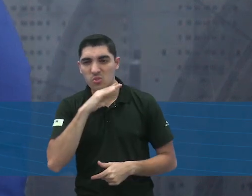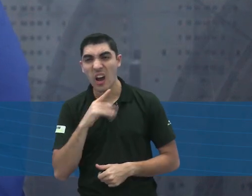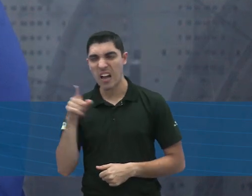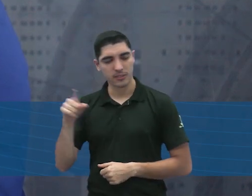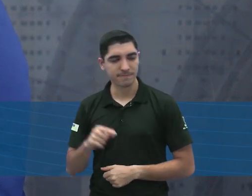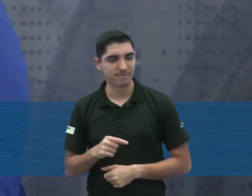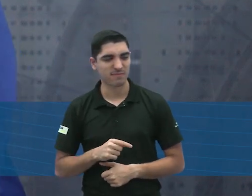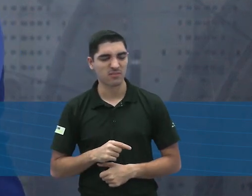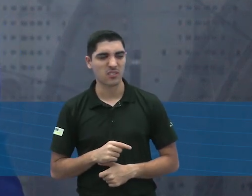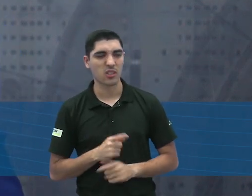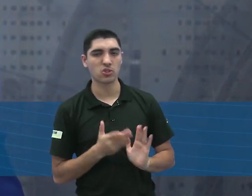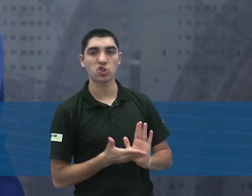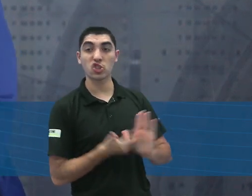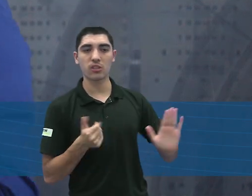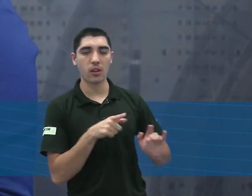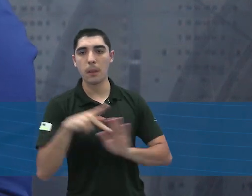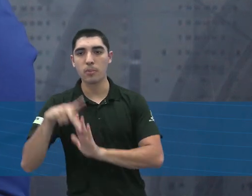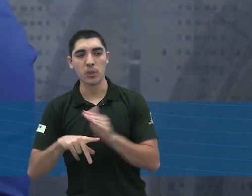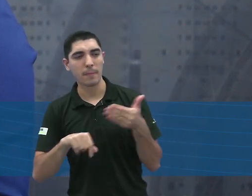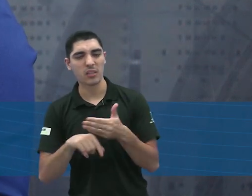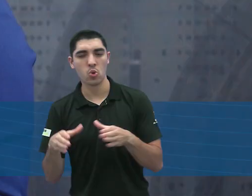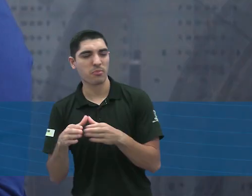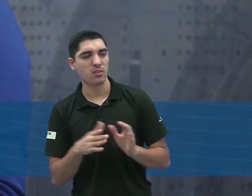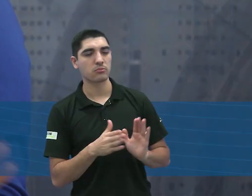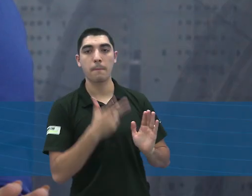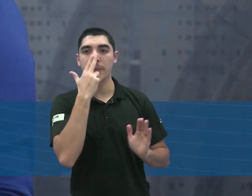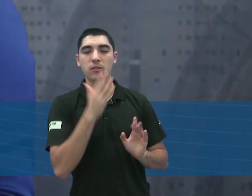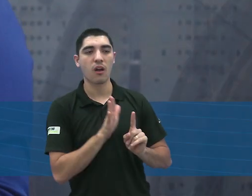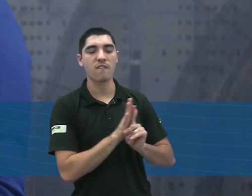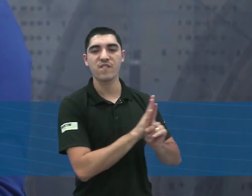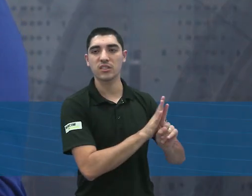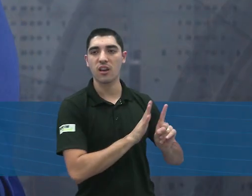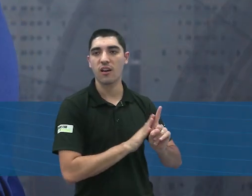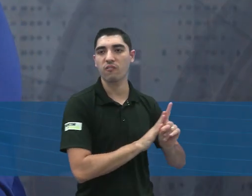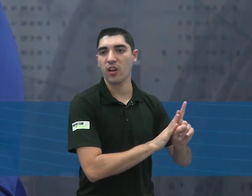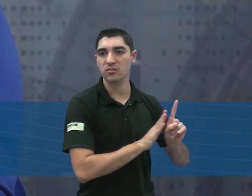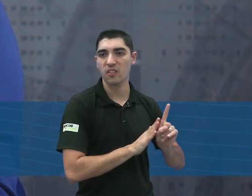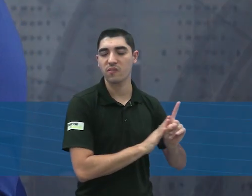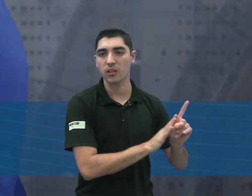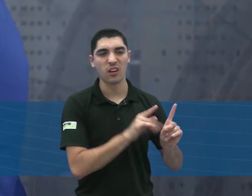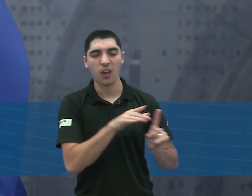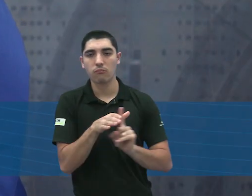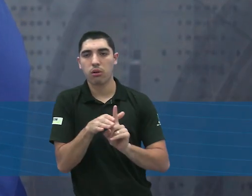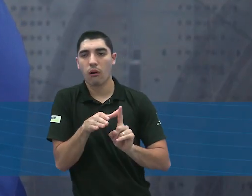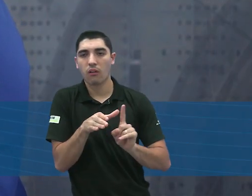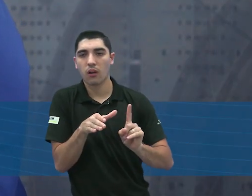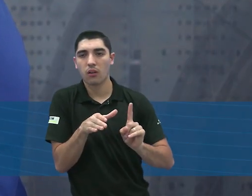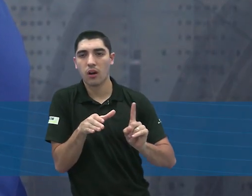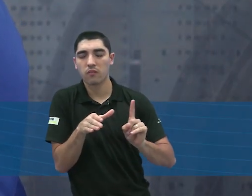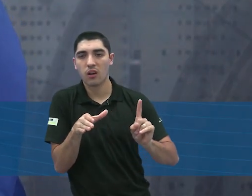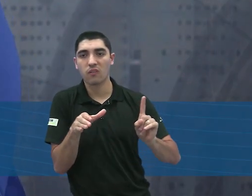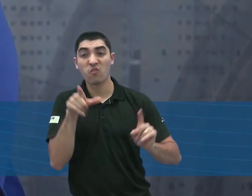num projeto, você tira atividades dela, né? Então deixa ela ali com uma falta de significado ali do trabalho